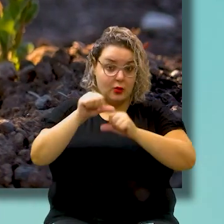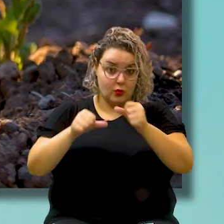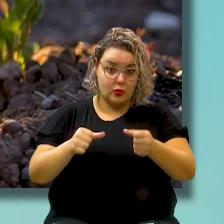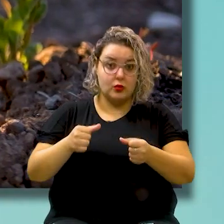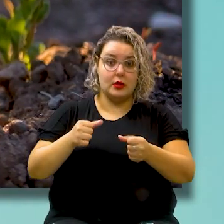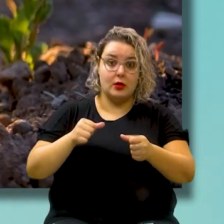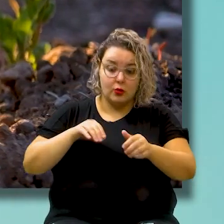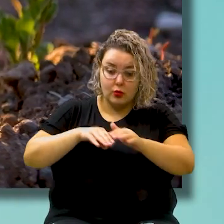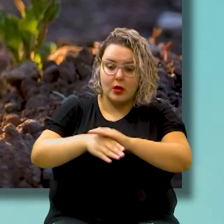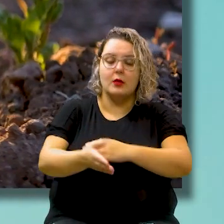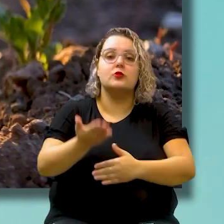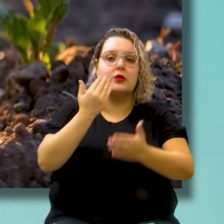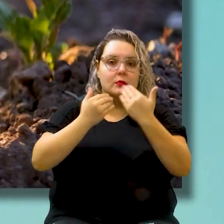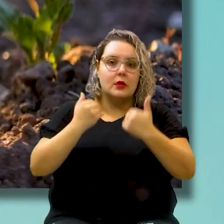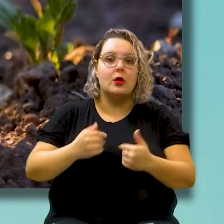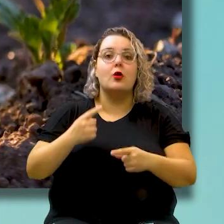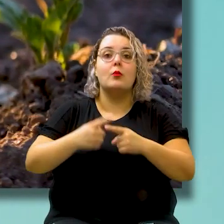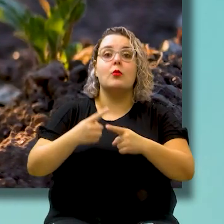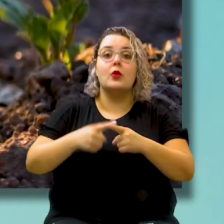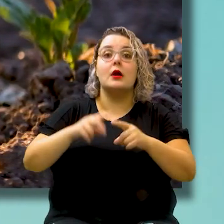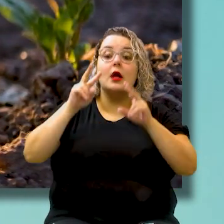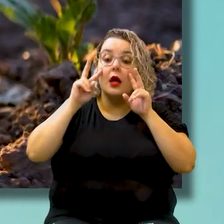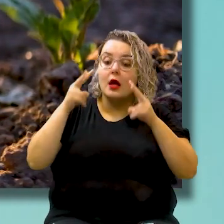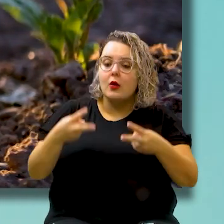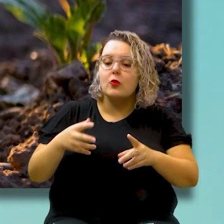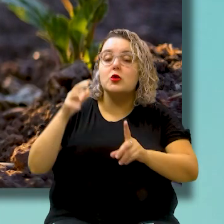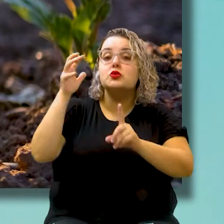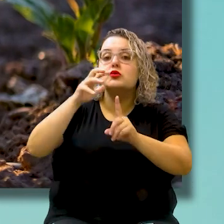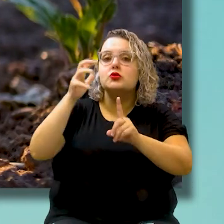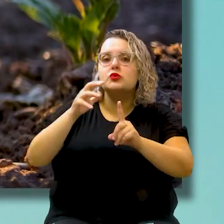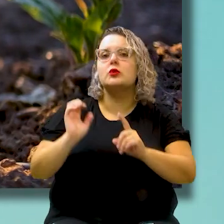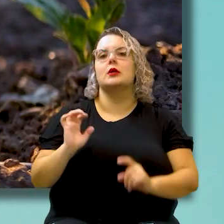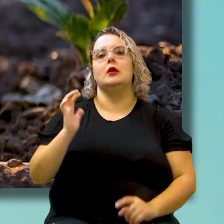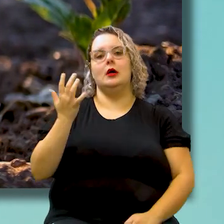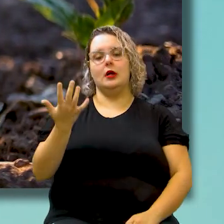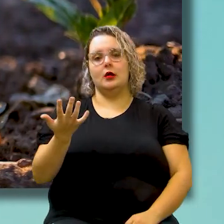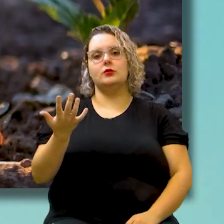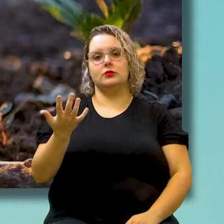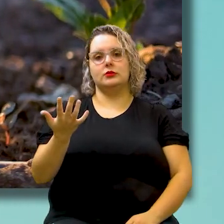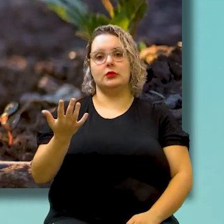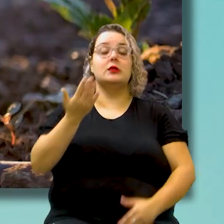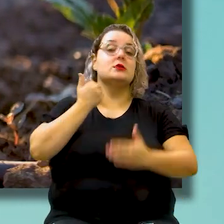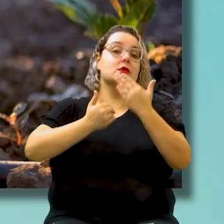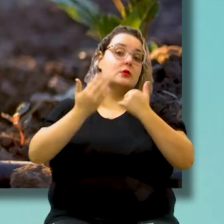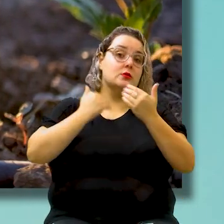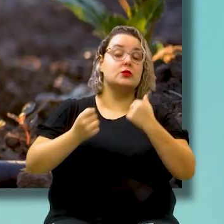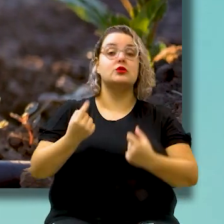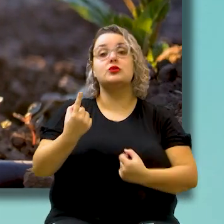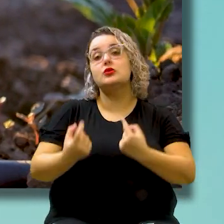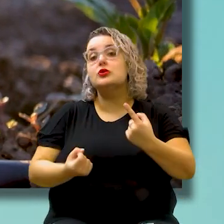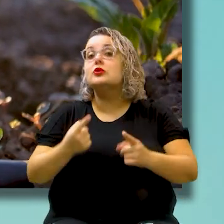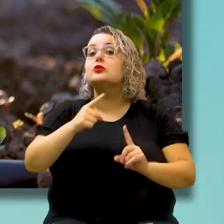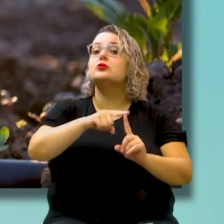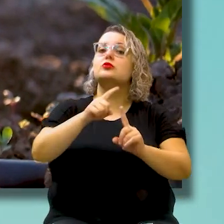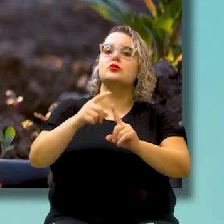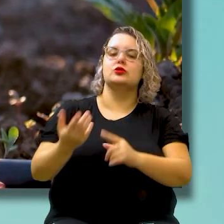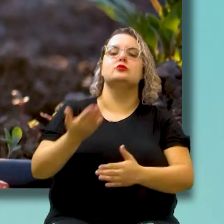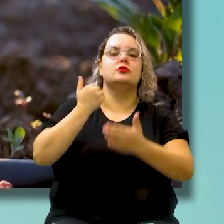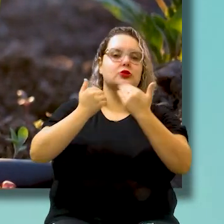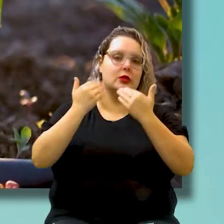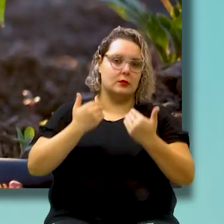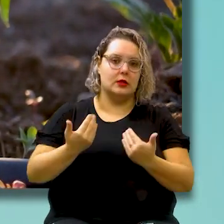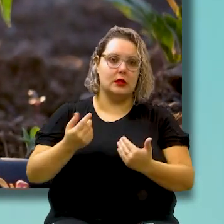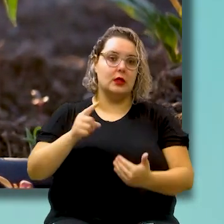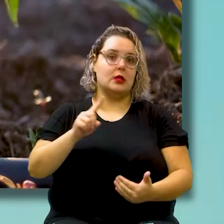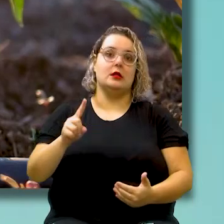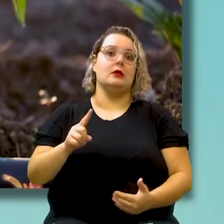querem mudar seus hábitos alimentares porque reconhecem o impacto que elas causam se alimentando de alguns tipos de